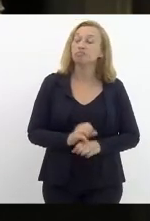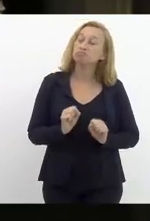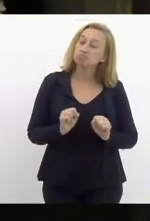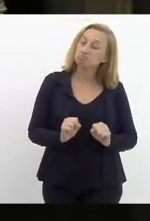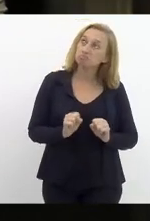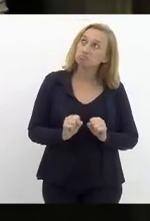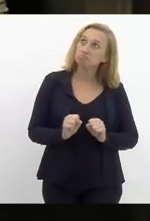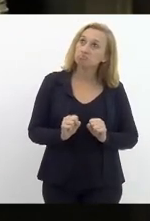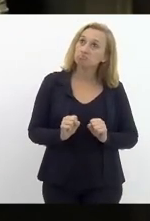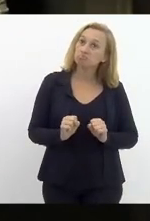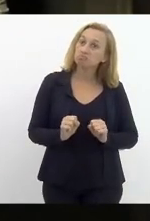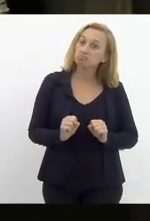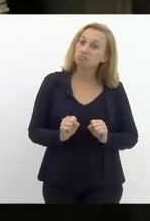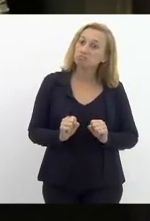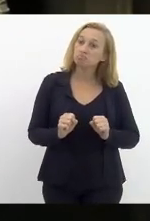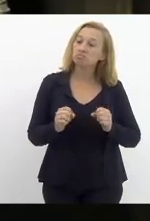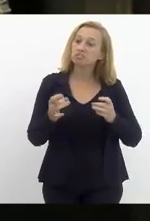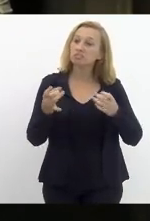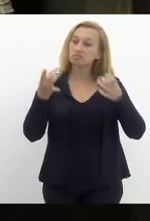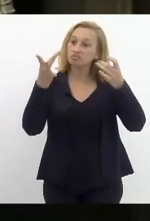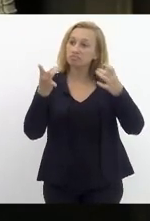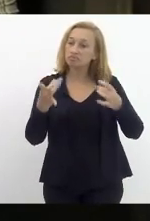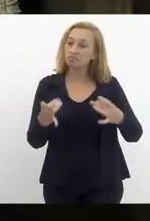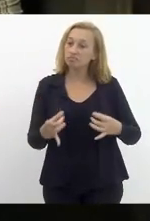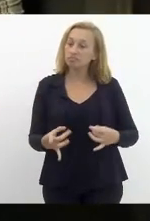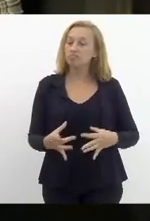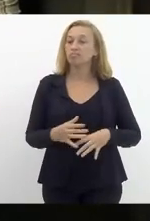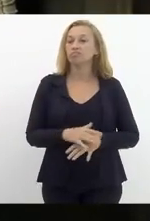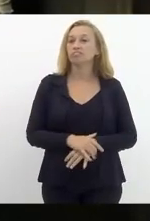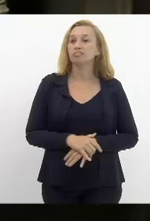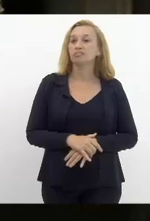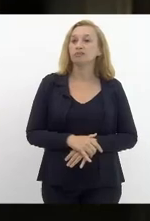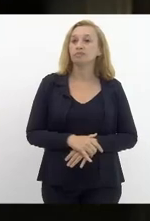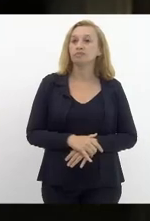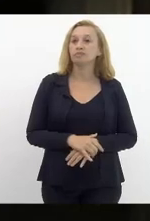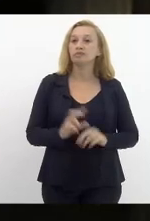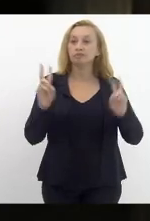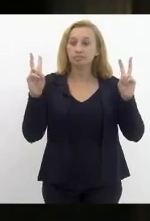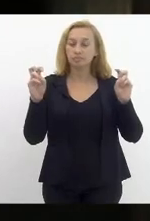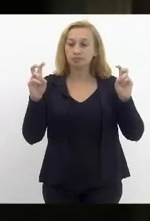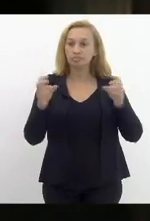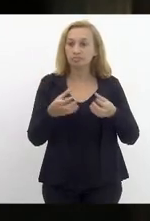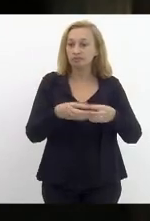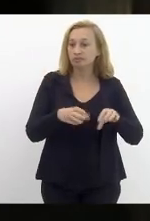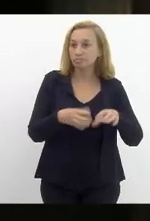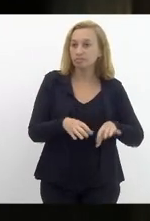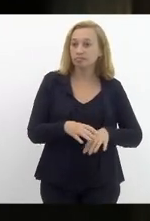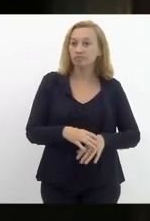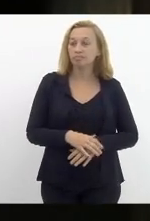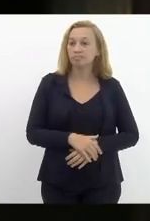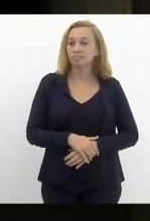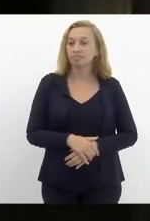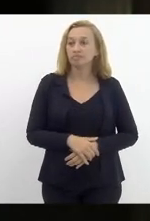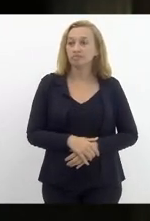Podemos descrever e discorrer sobre a questão do concurso de